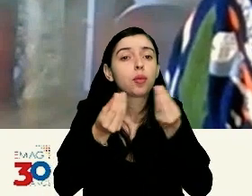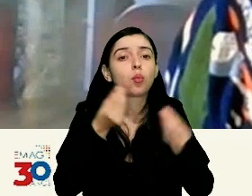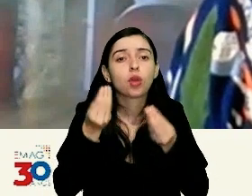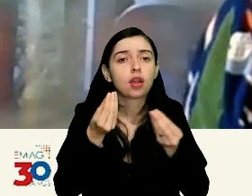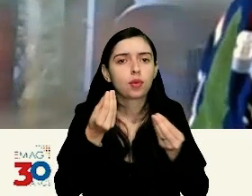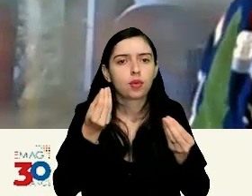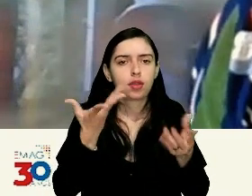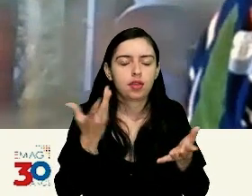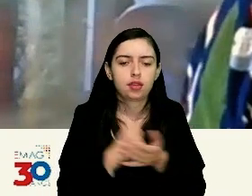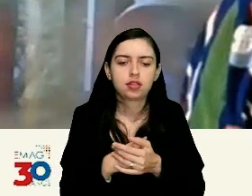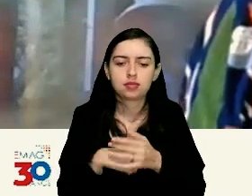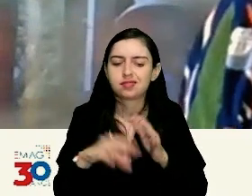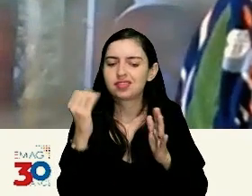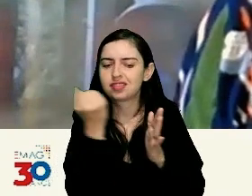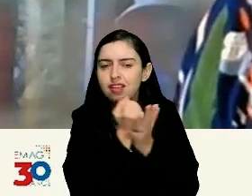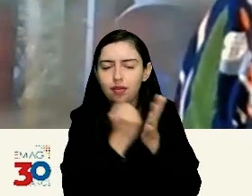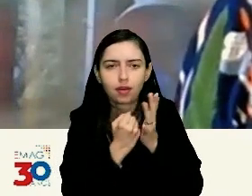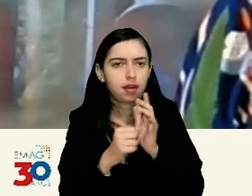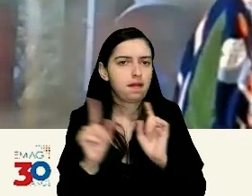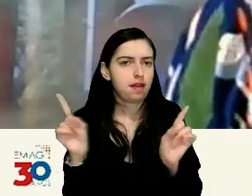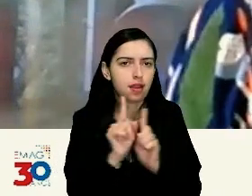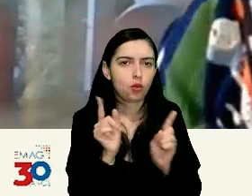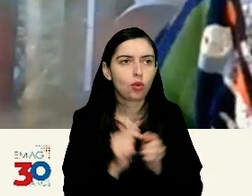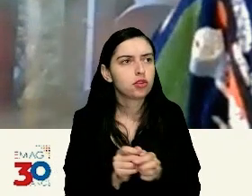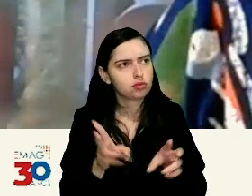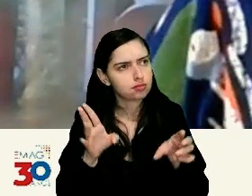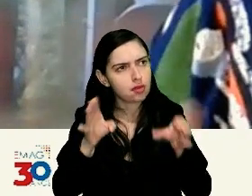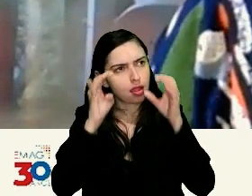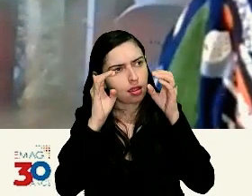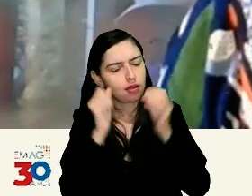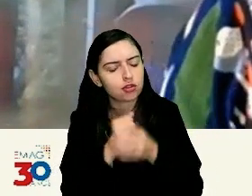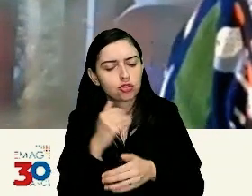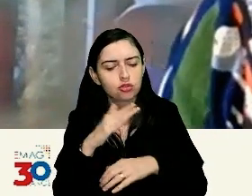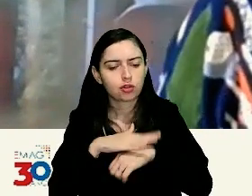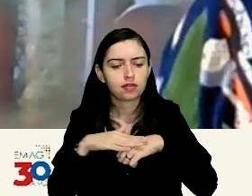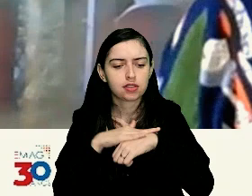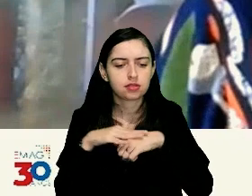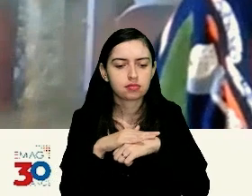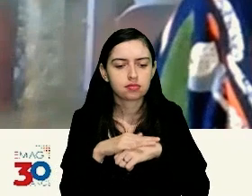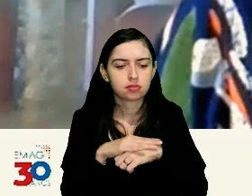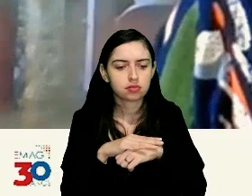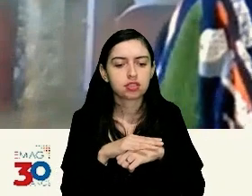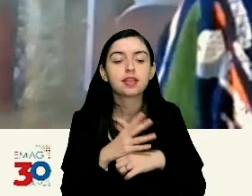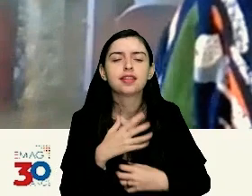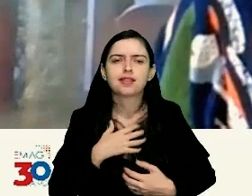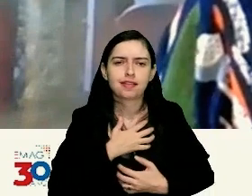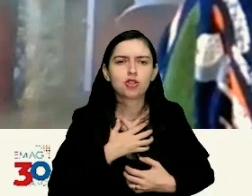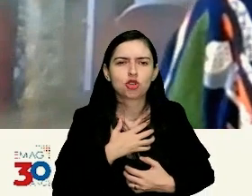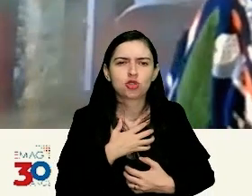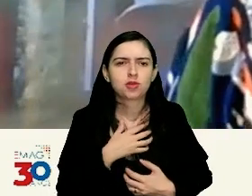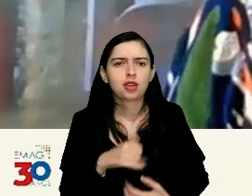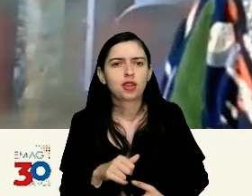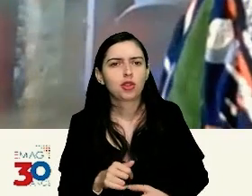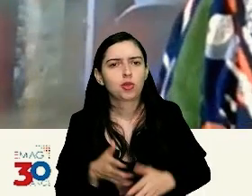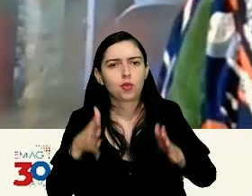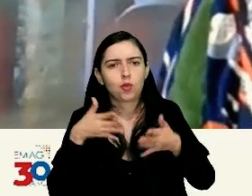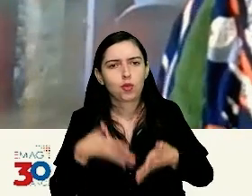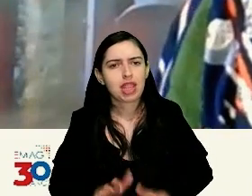E aí eu acho curioso, assim, quando a gente conversa, as pessoas falam, não, isso é instintivo, a mulher nasce com isso e o homem